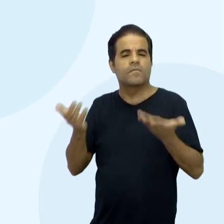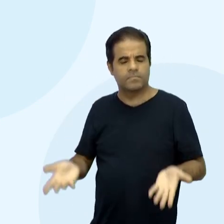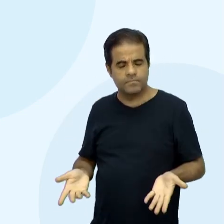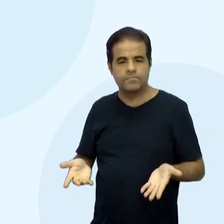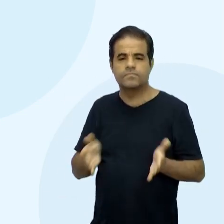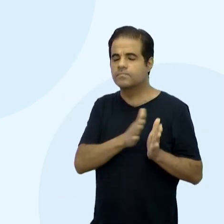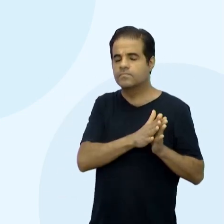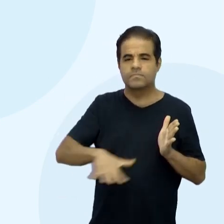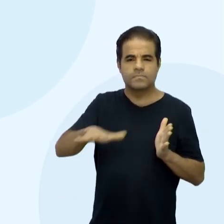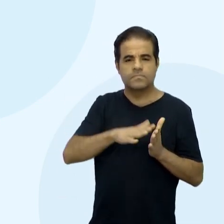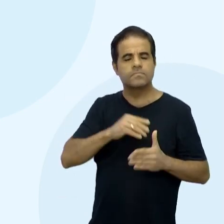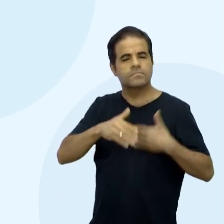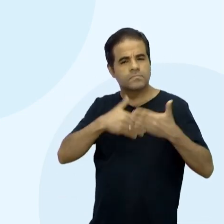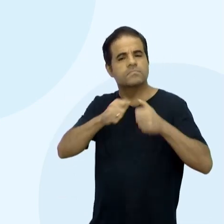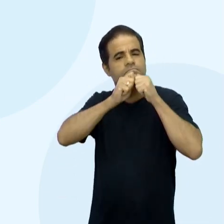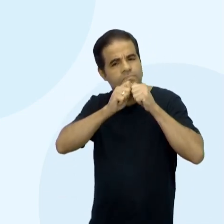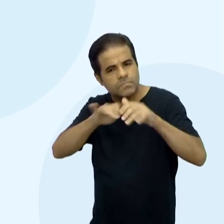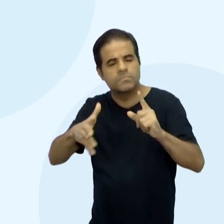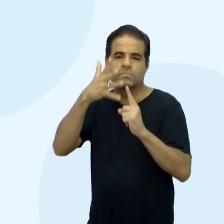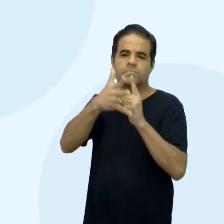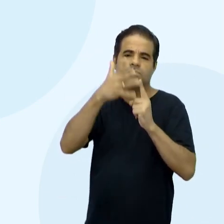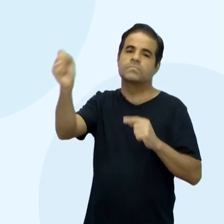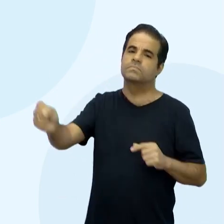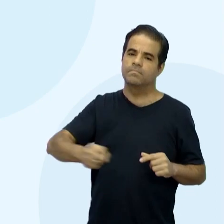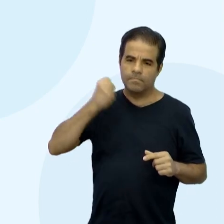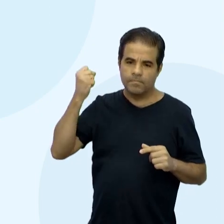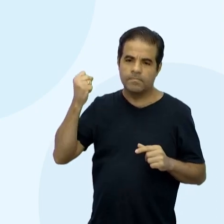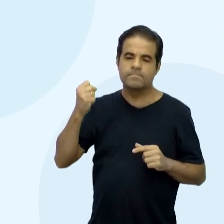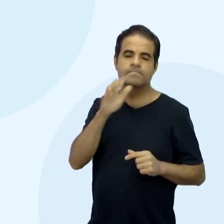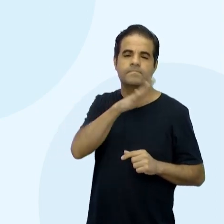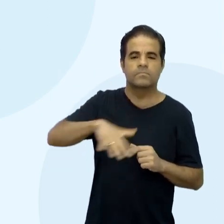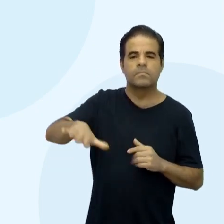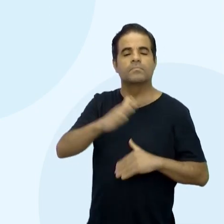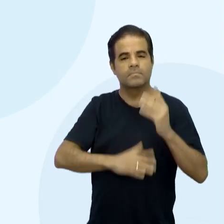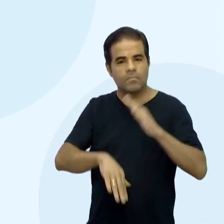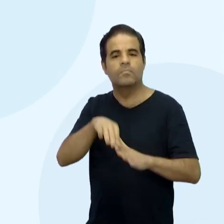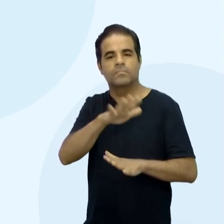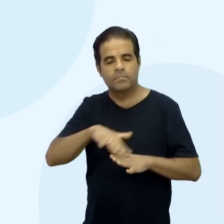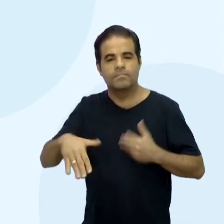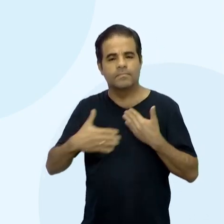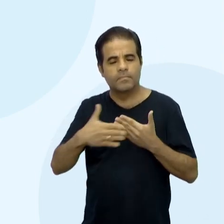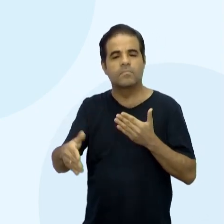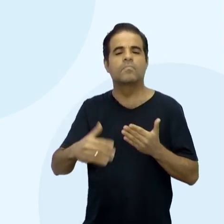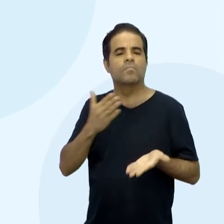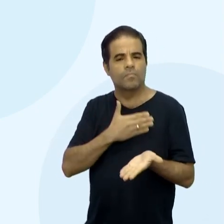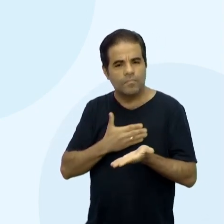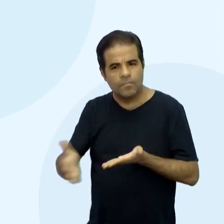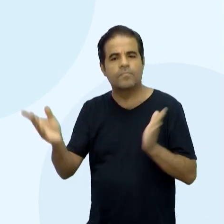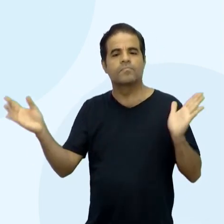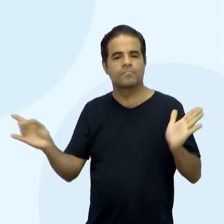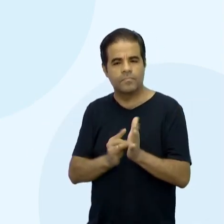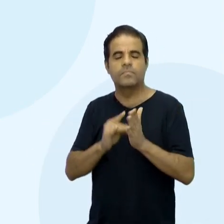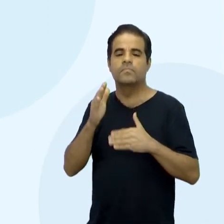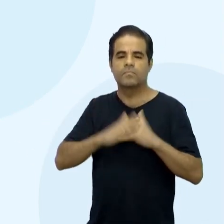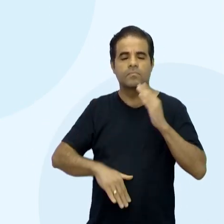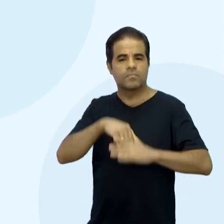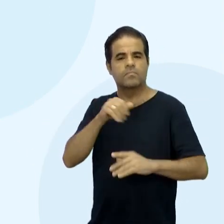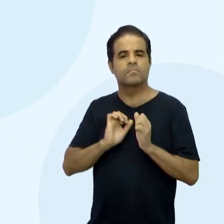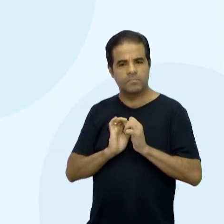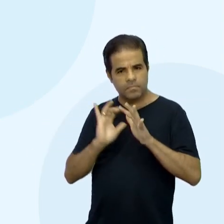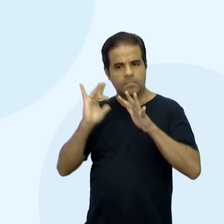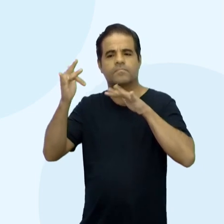respeito da reprodução de discursos de ódio? Qual é a fonte dos discursos de ódio nas